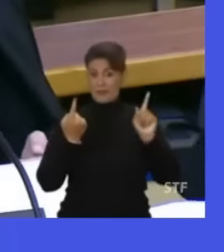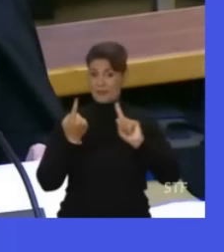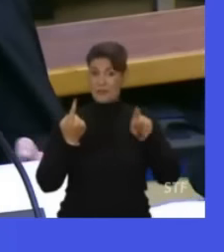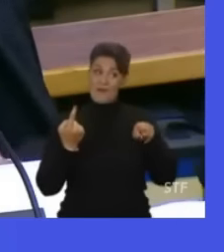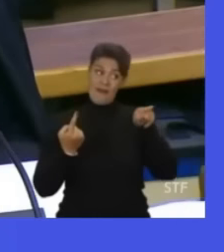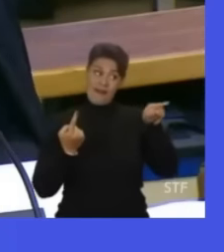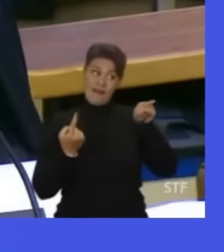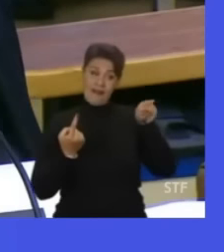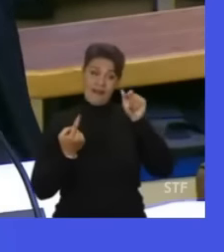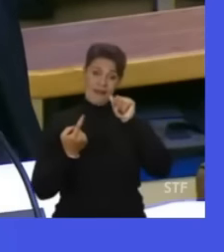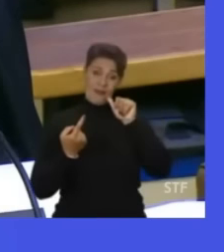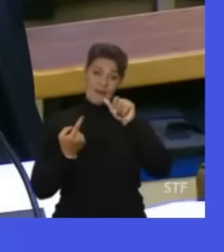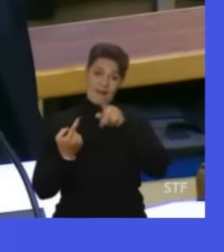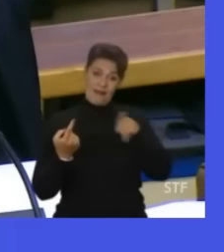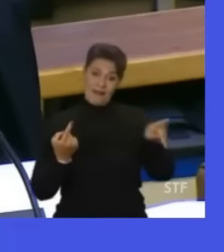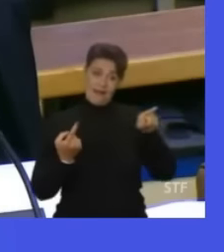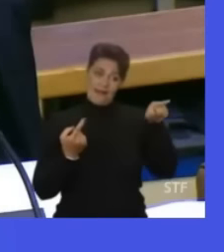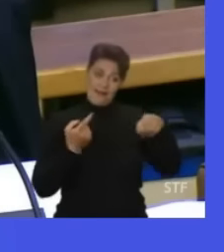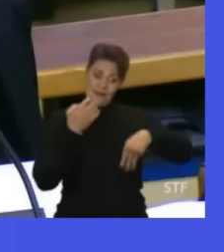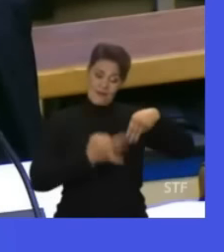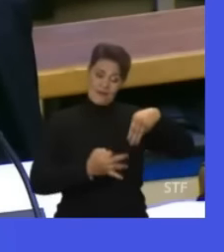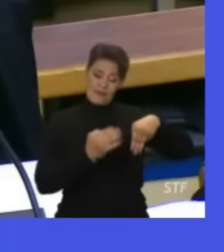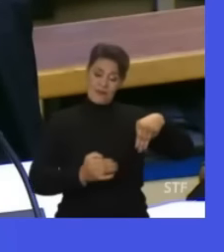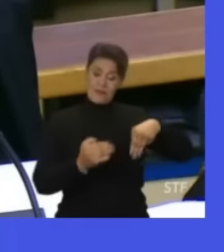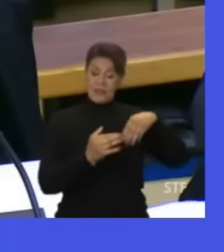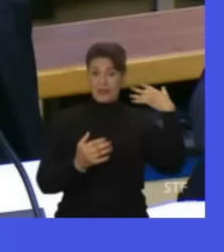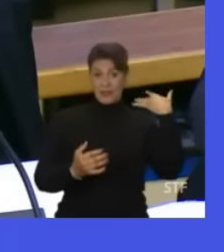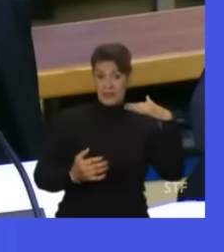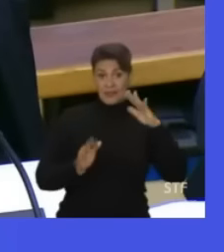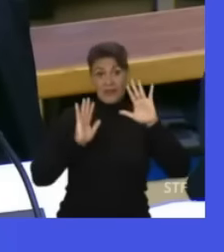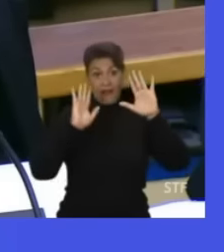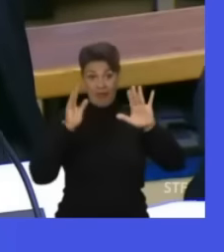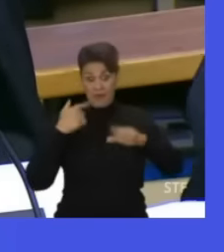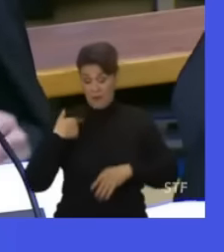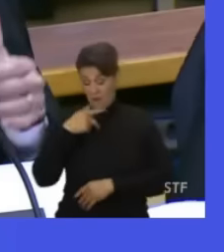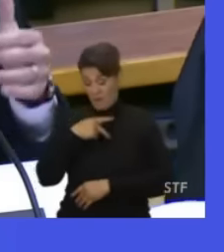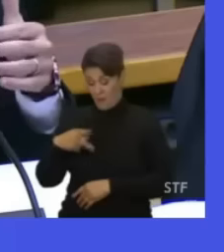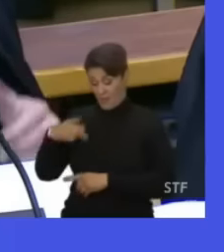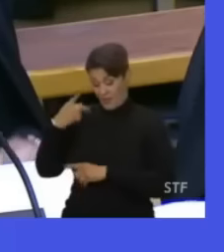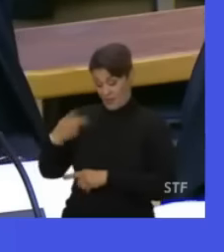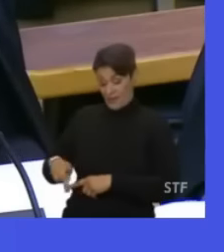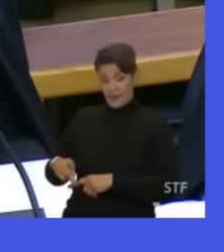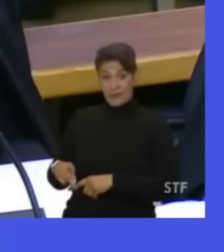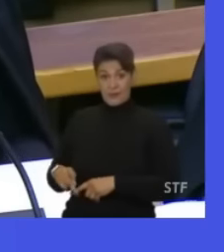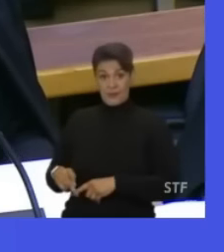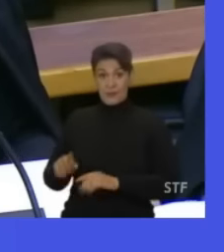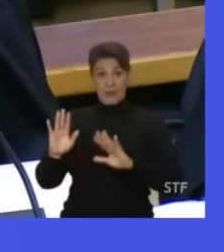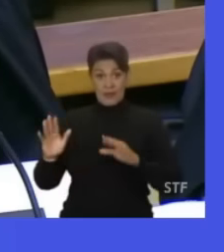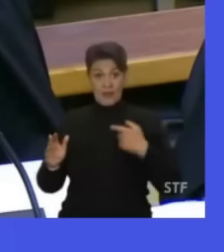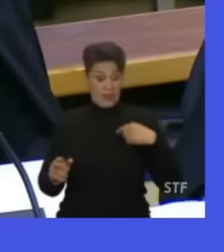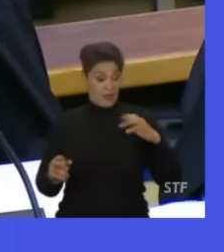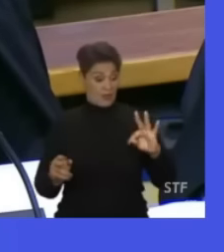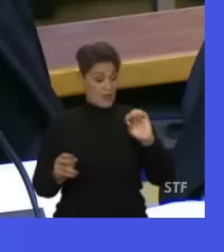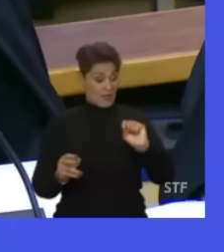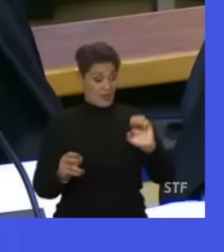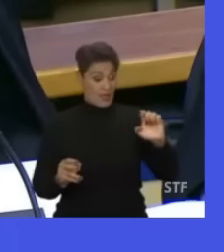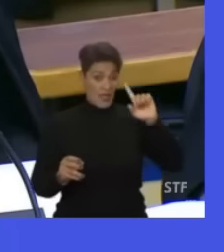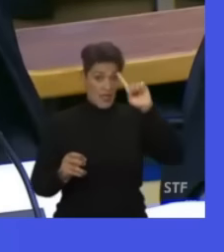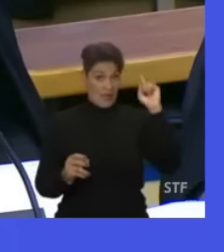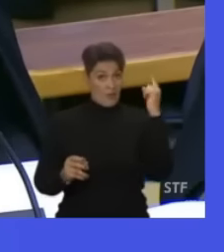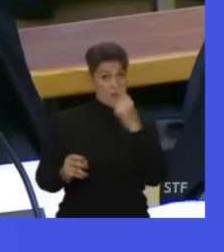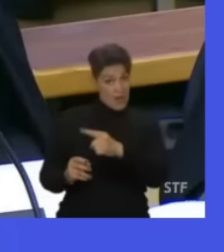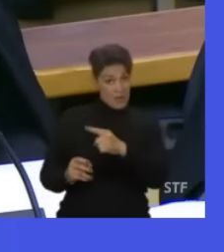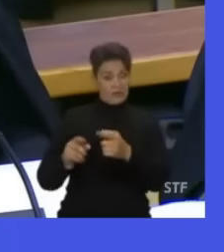eu como presidente do TSE determinava a assessoria é que realizasse o relatório